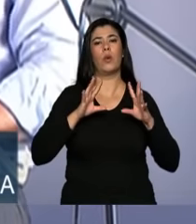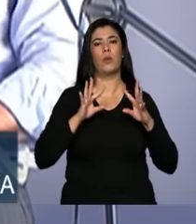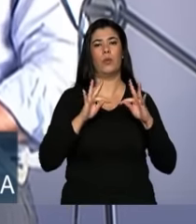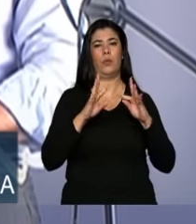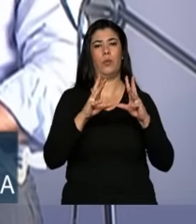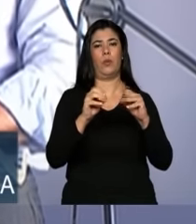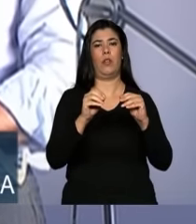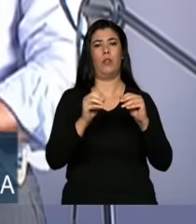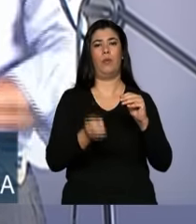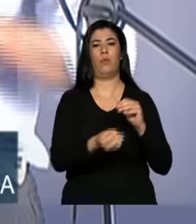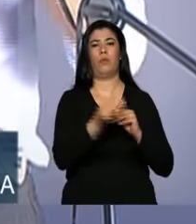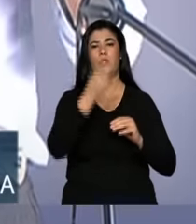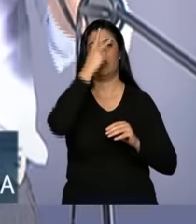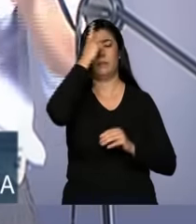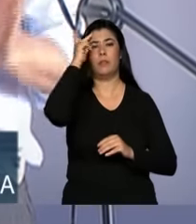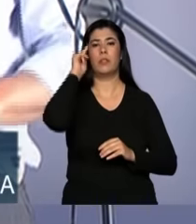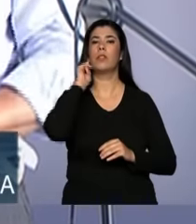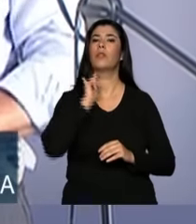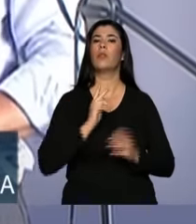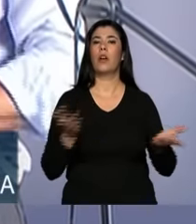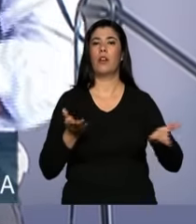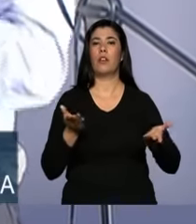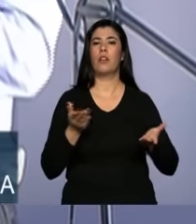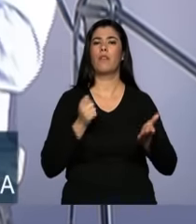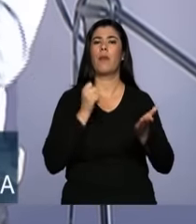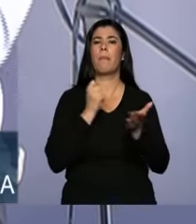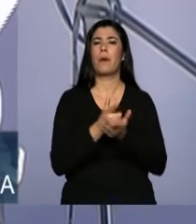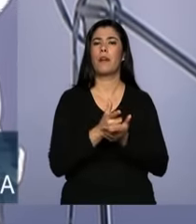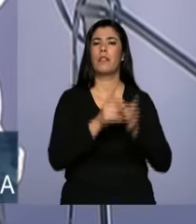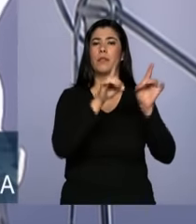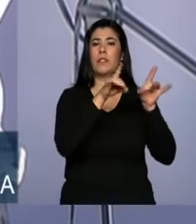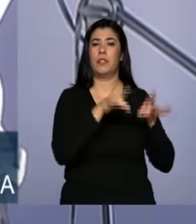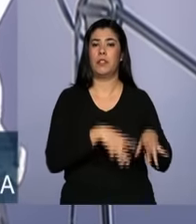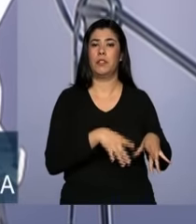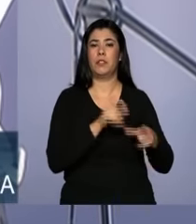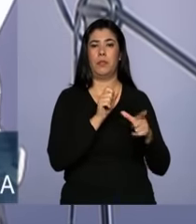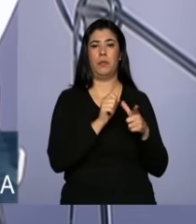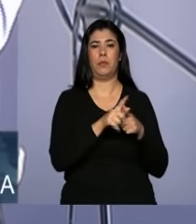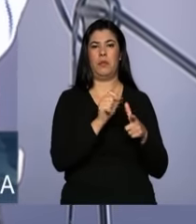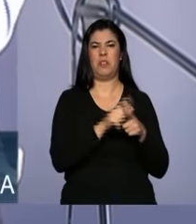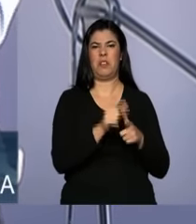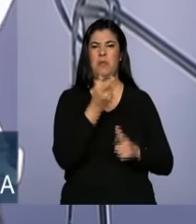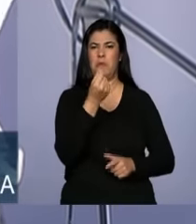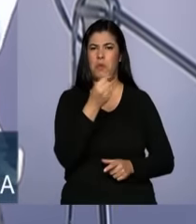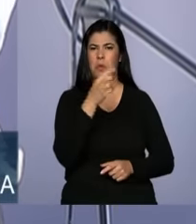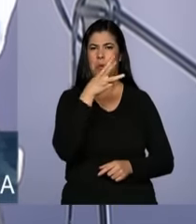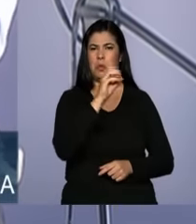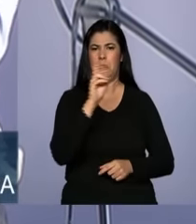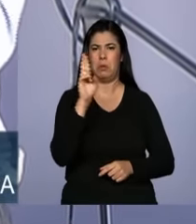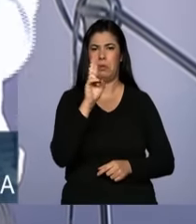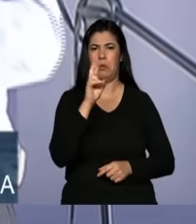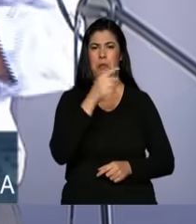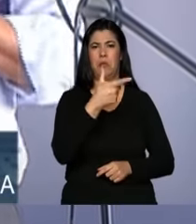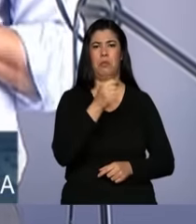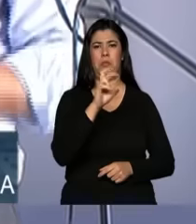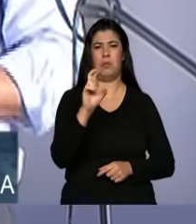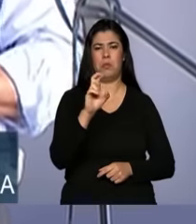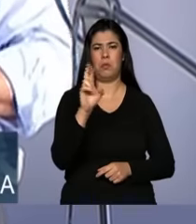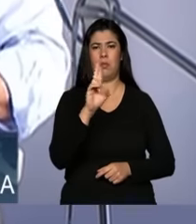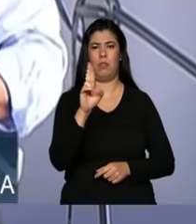das pessoas vão pagar, sair de um aluguel de 300, de 250,